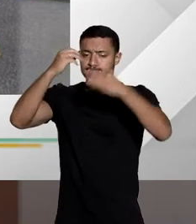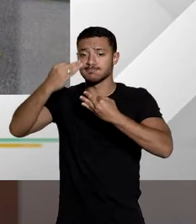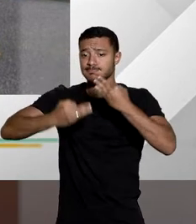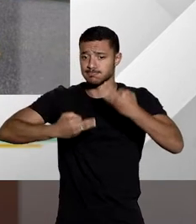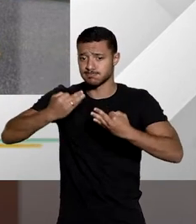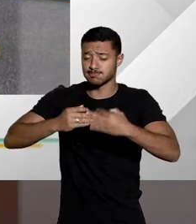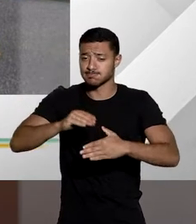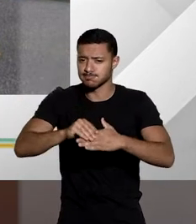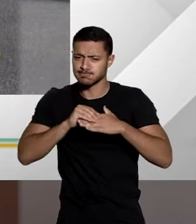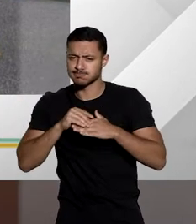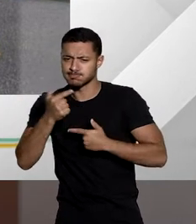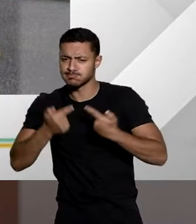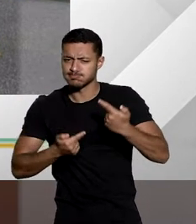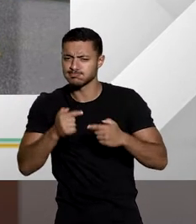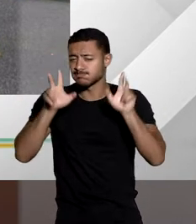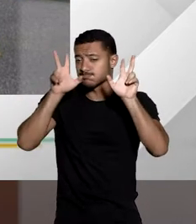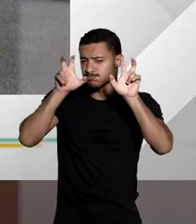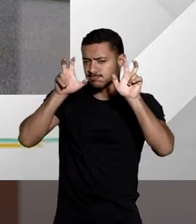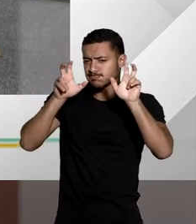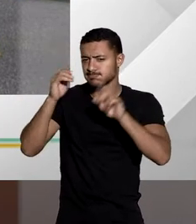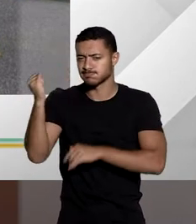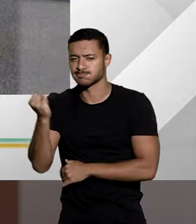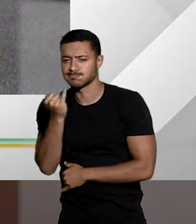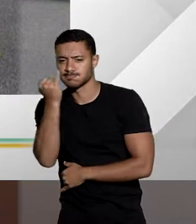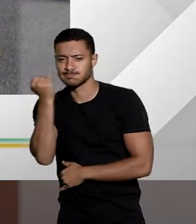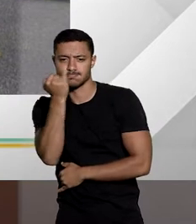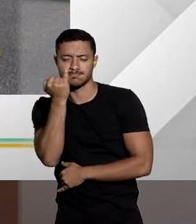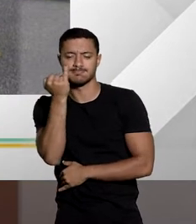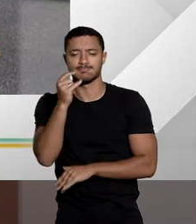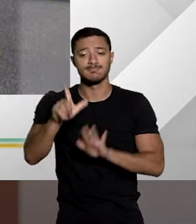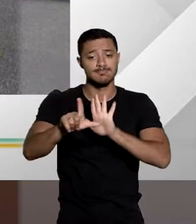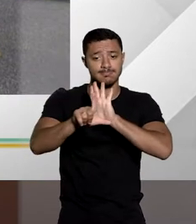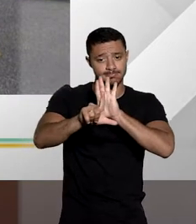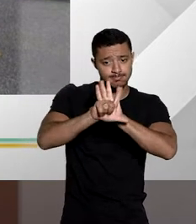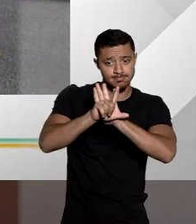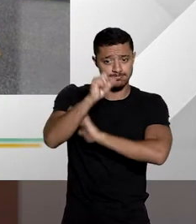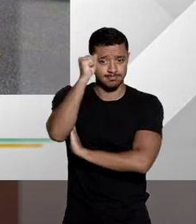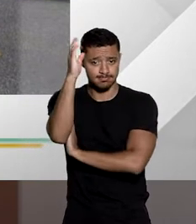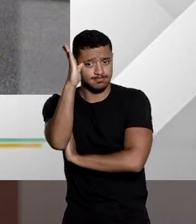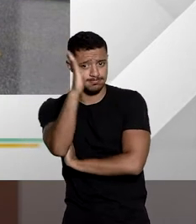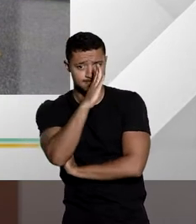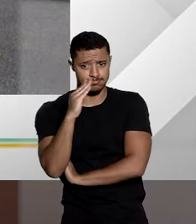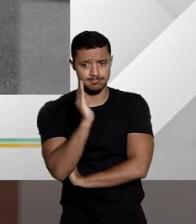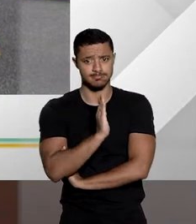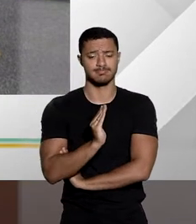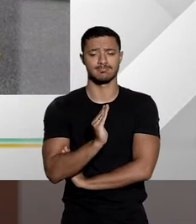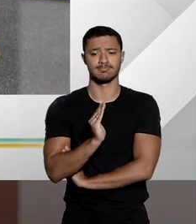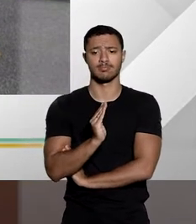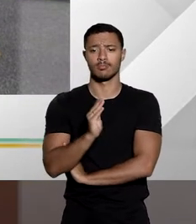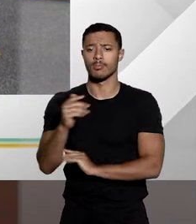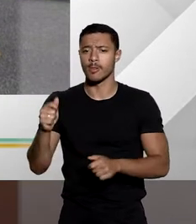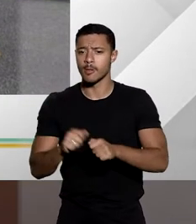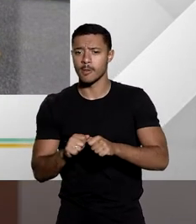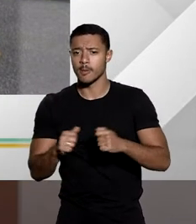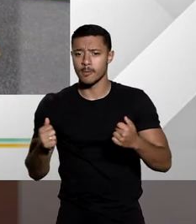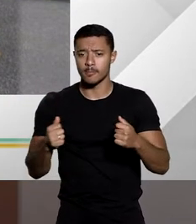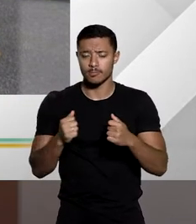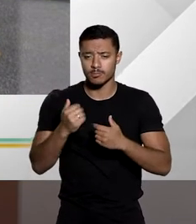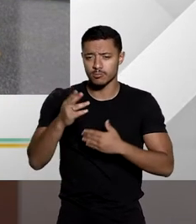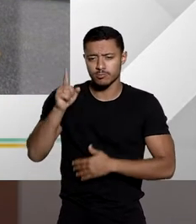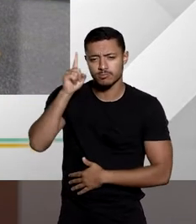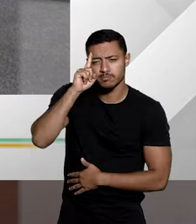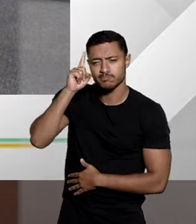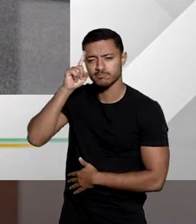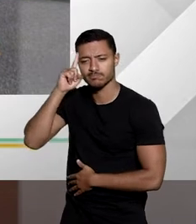Justiça que traz a debate temas de grande relevância da legislação infraconstitucional brasileira e que fazem parte da rotina